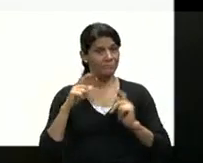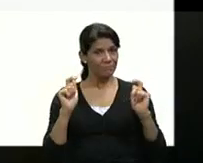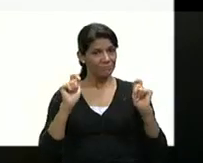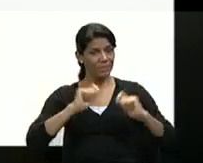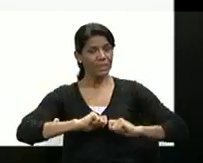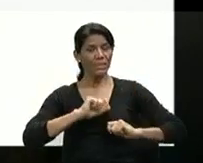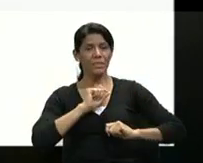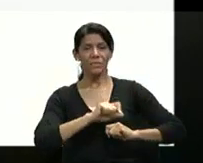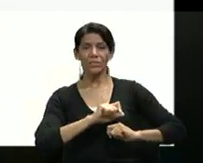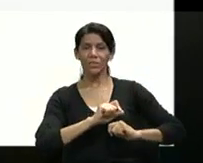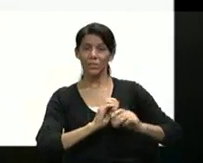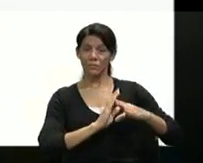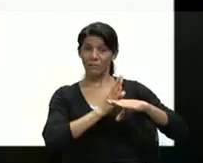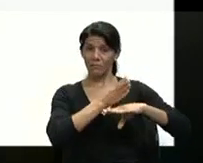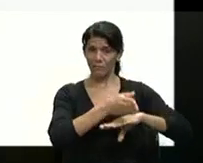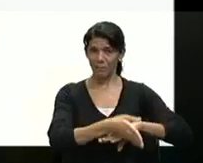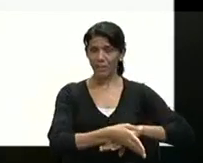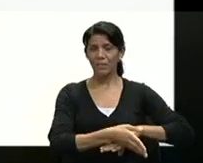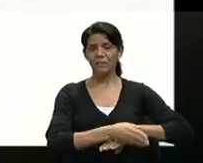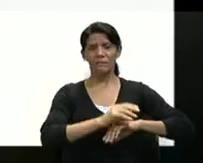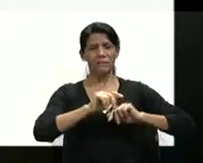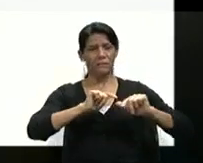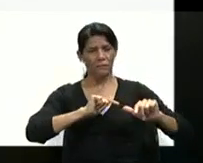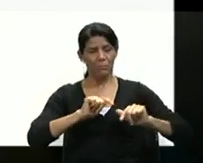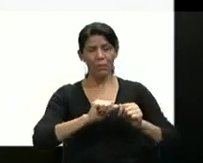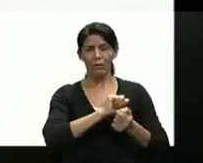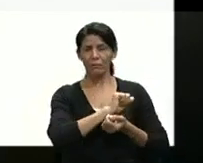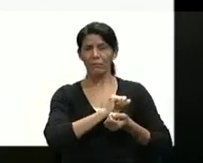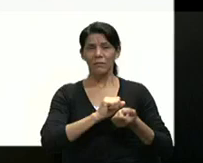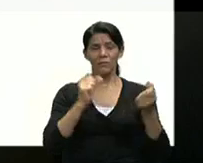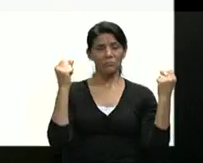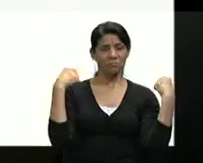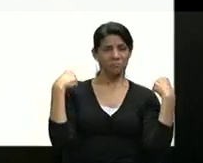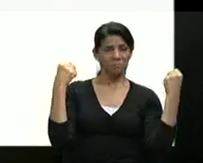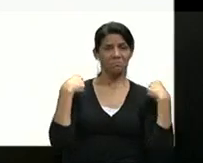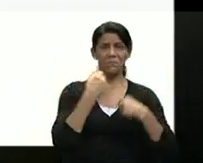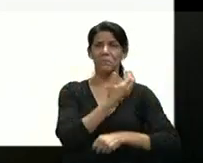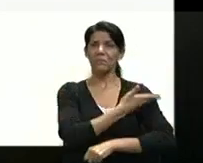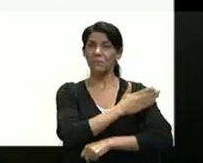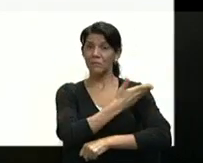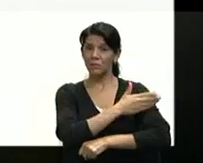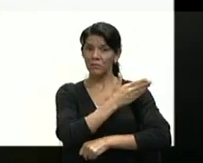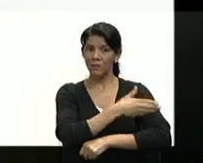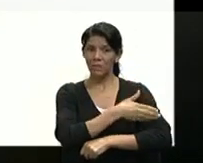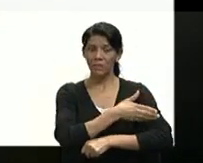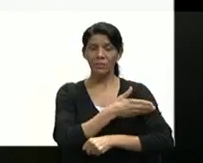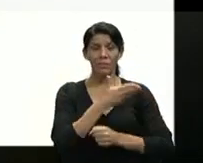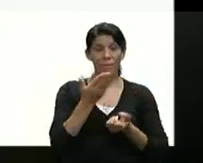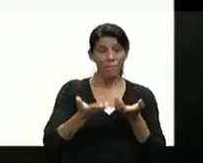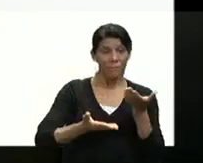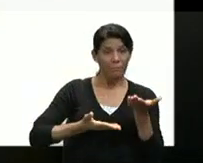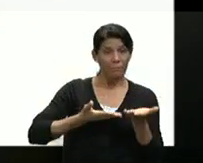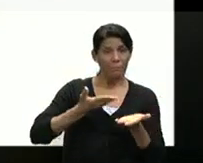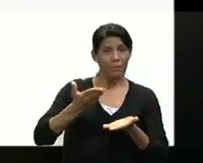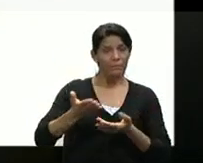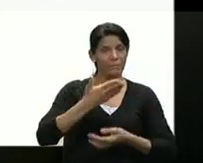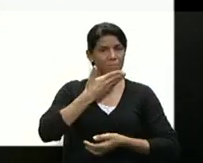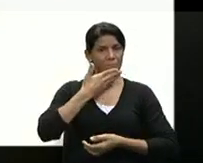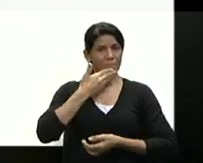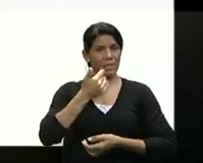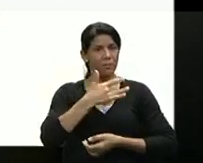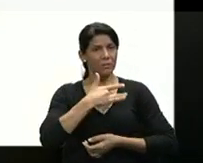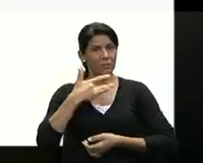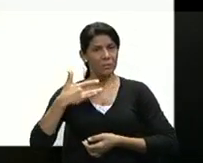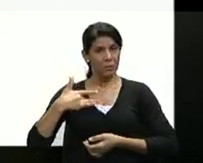possibilidade de, através de ações, de atividades e de práticas pautadas na melhor